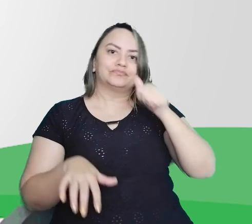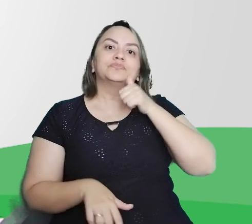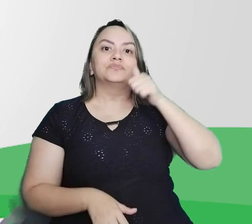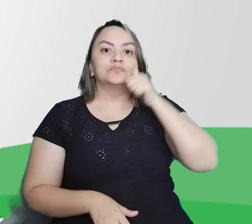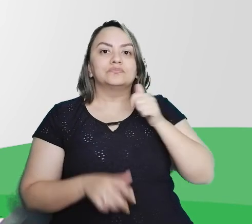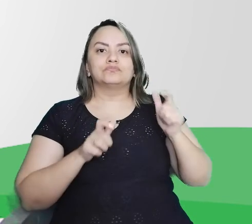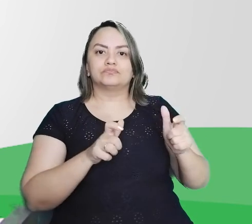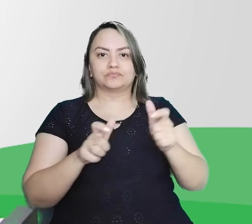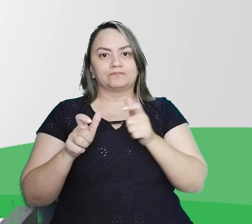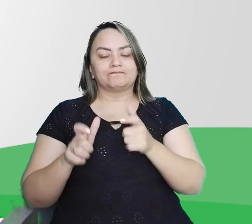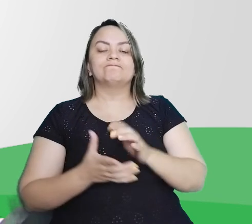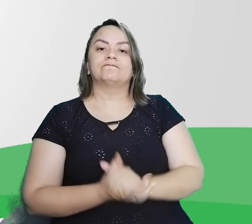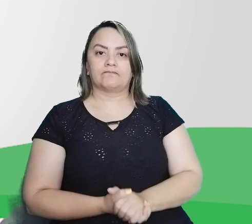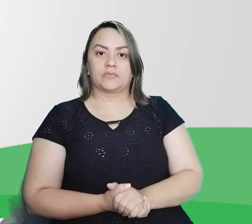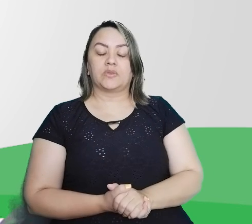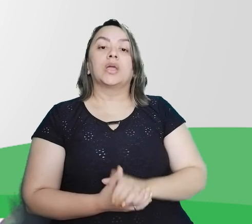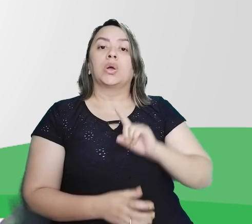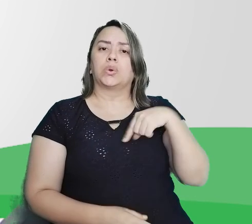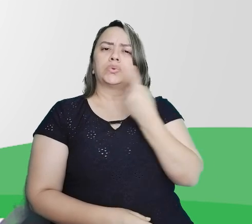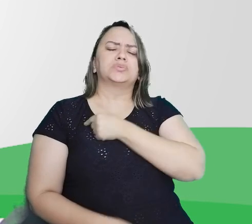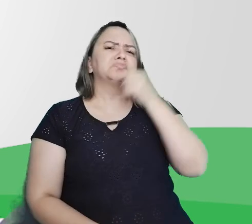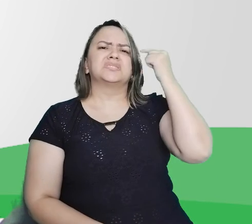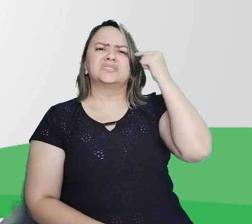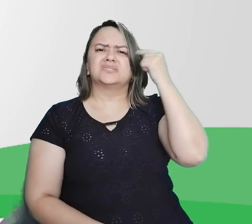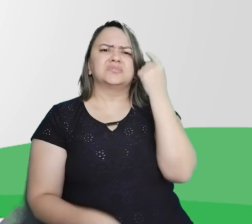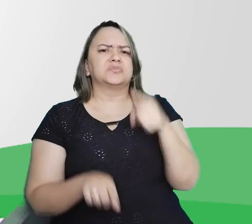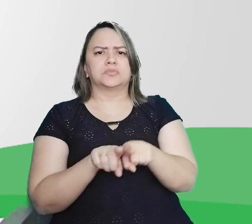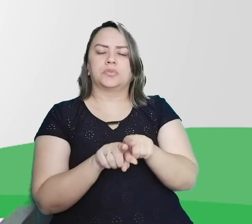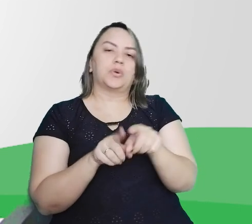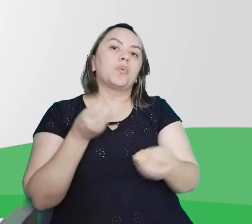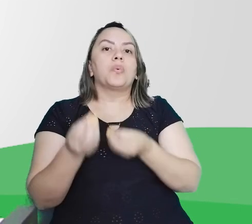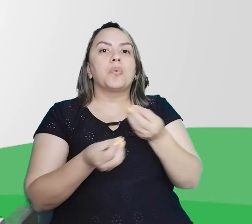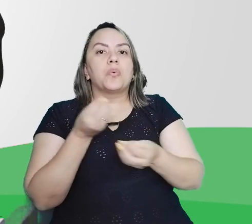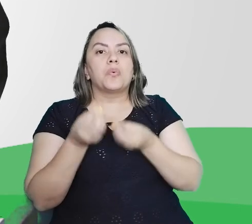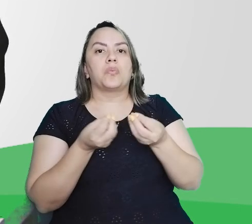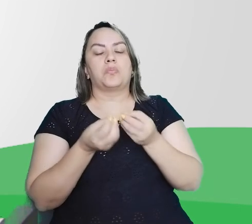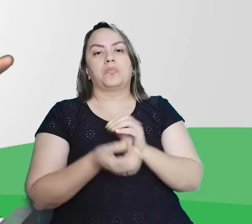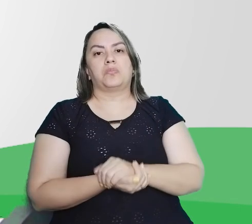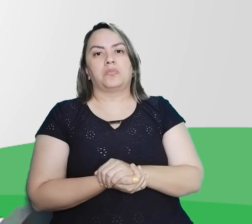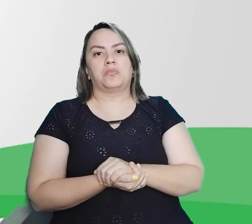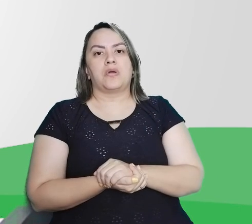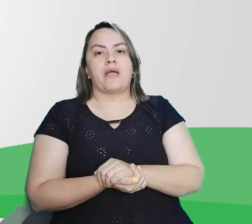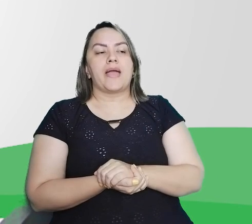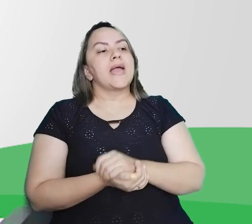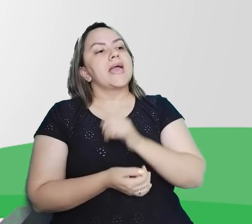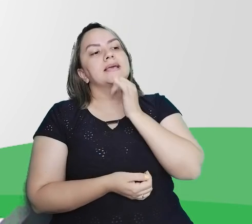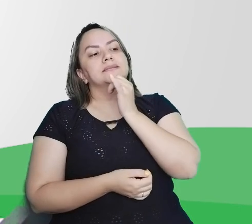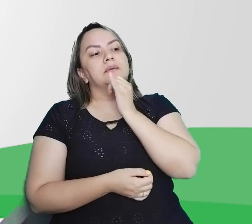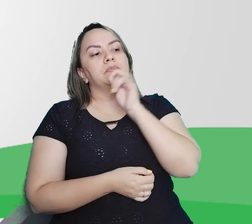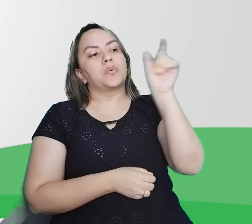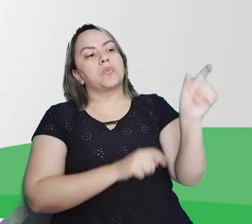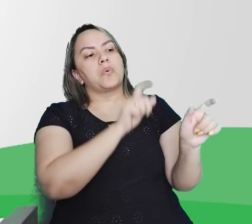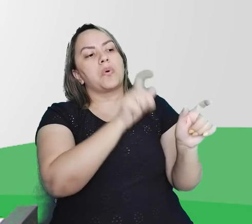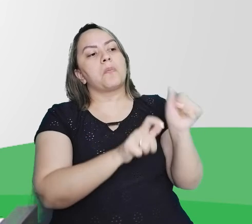públicos. Pensamos até em como uma expressão tão simples como as mulheres estão fofocando podem ser